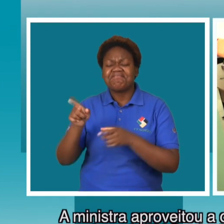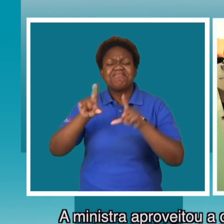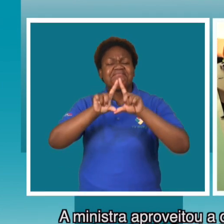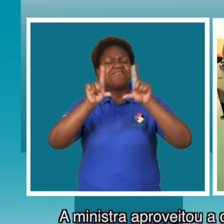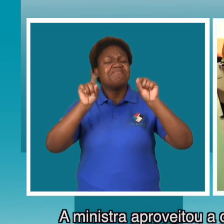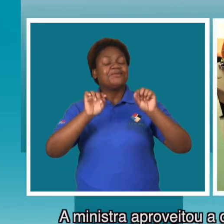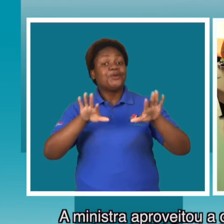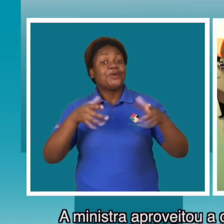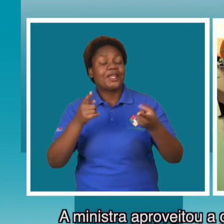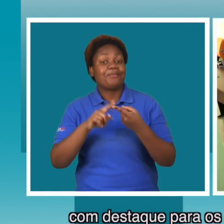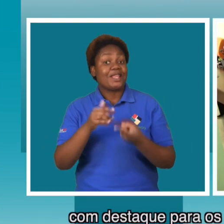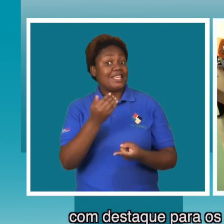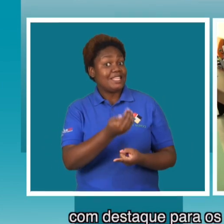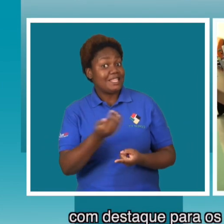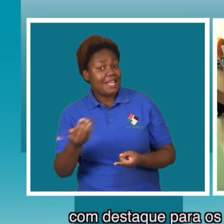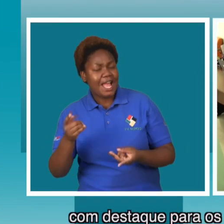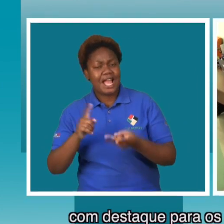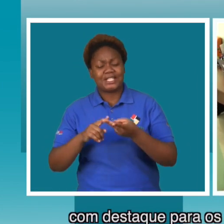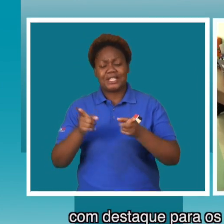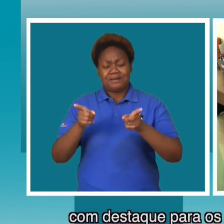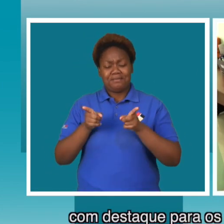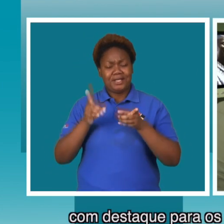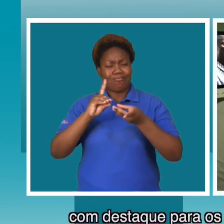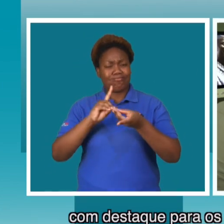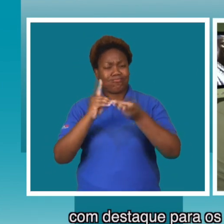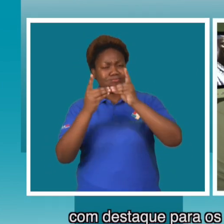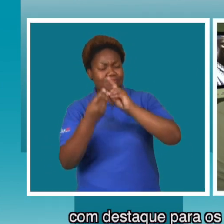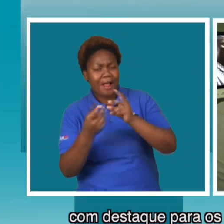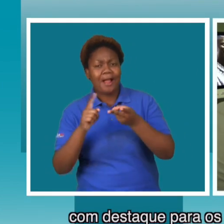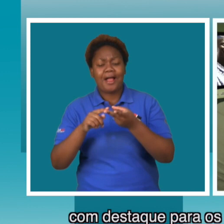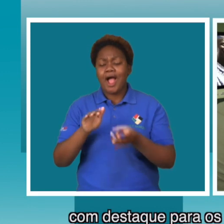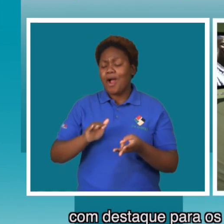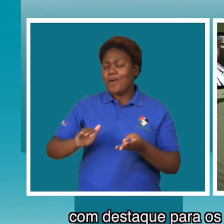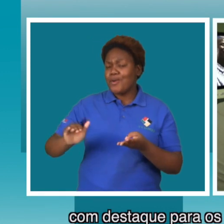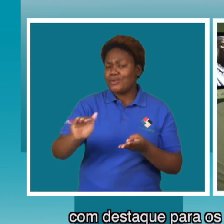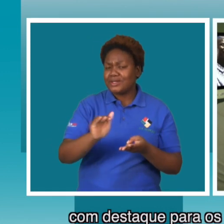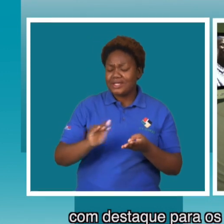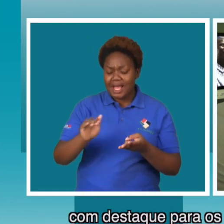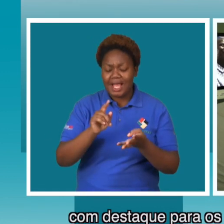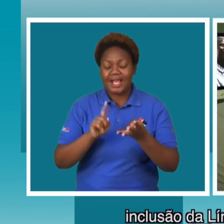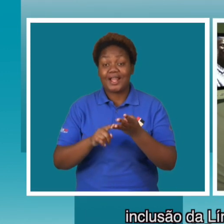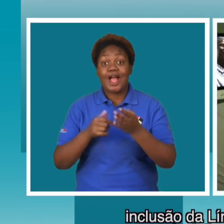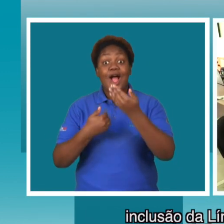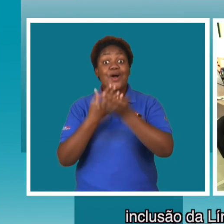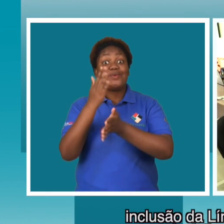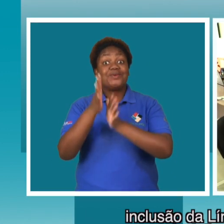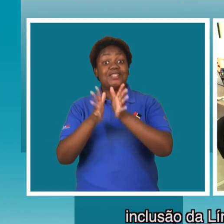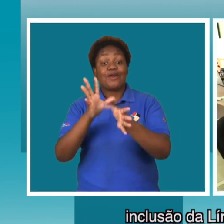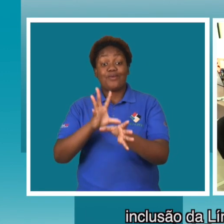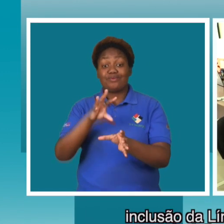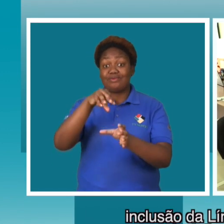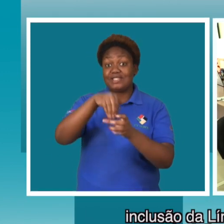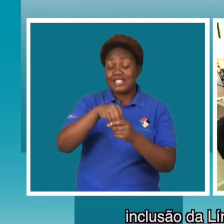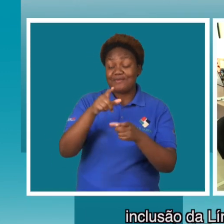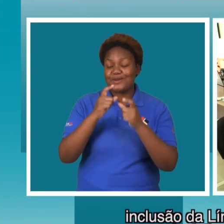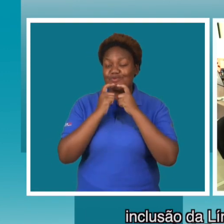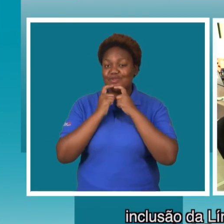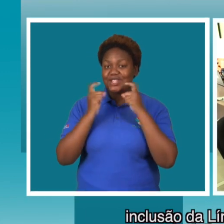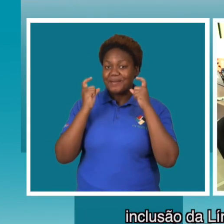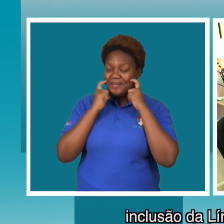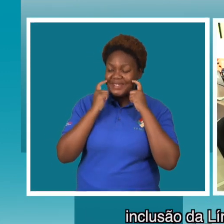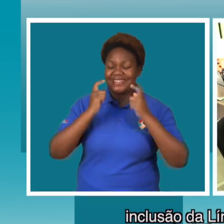sobre vários assuntos, com destaque para os relacionados com a proteção social, inclusão da língua de sinais